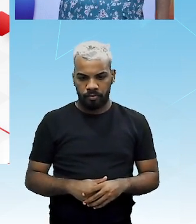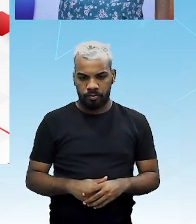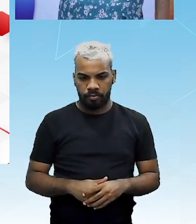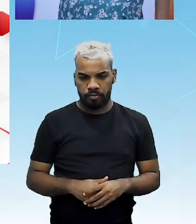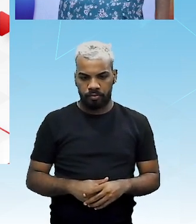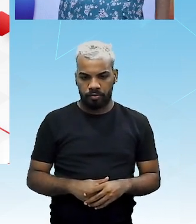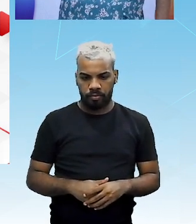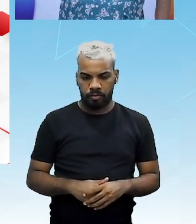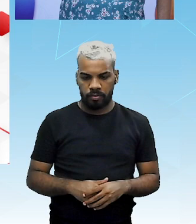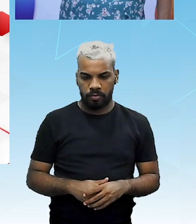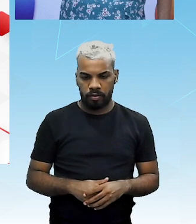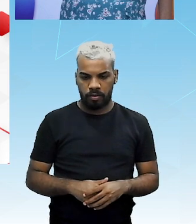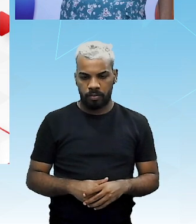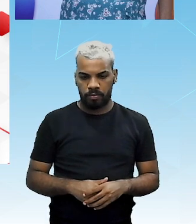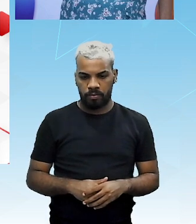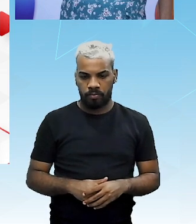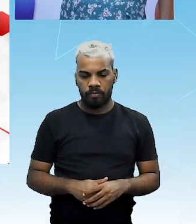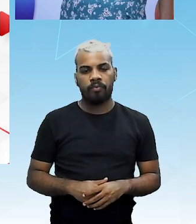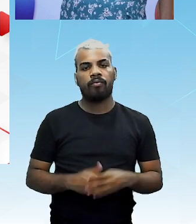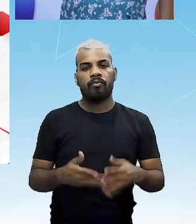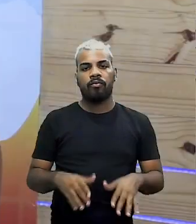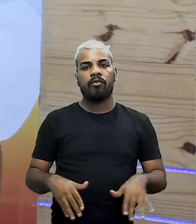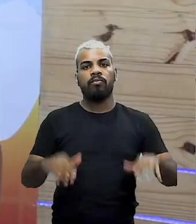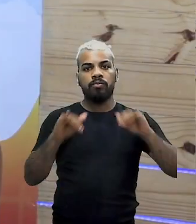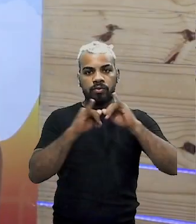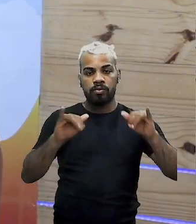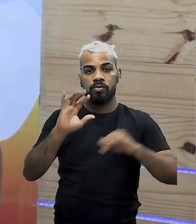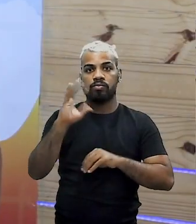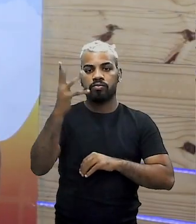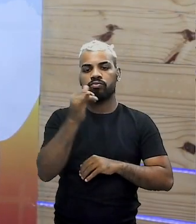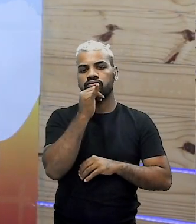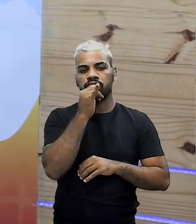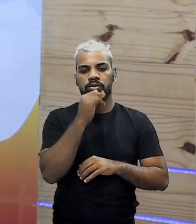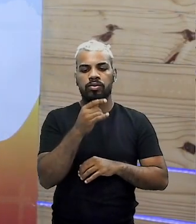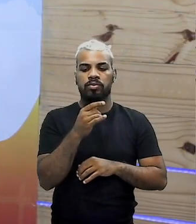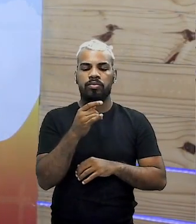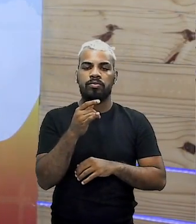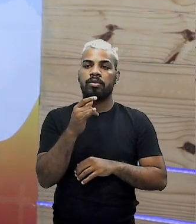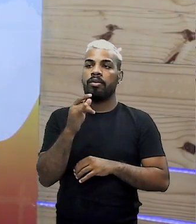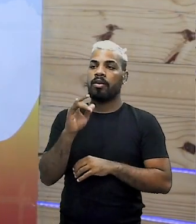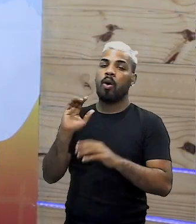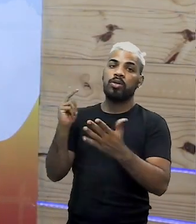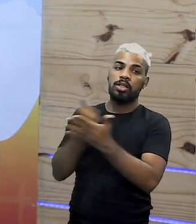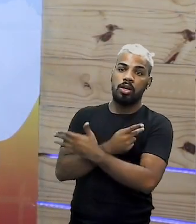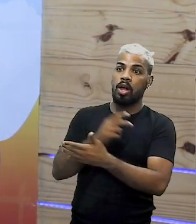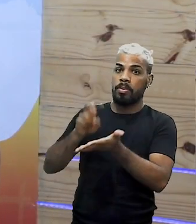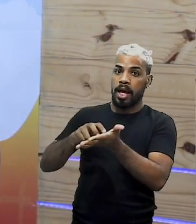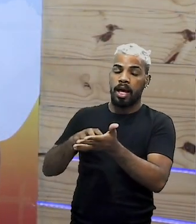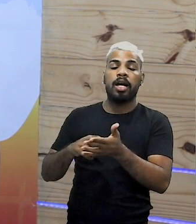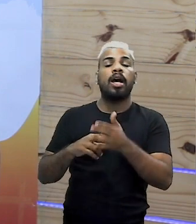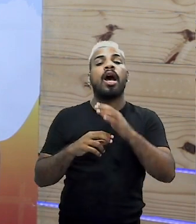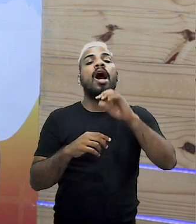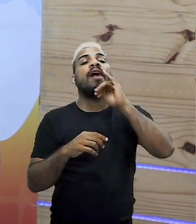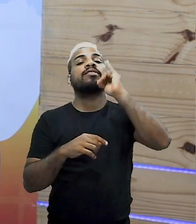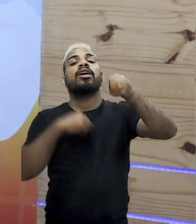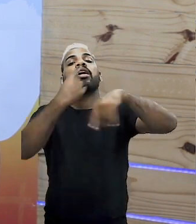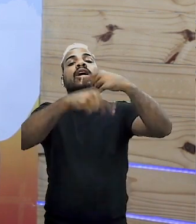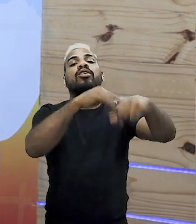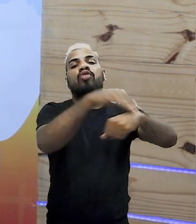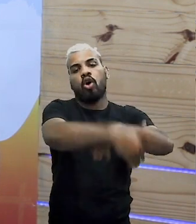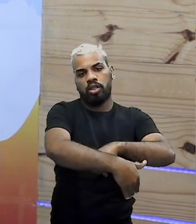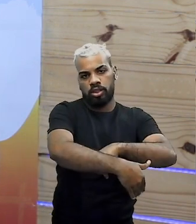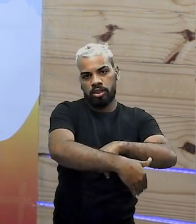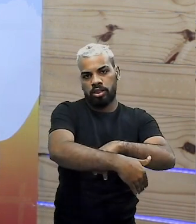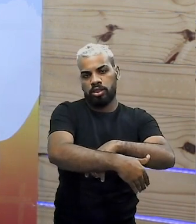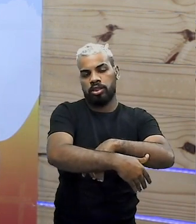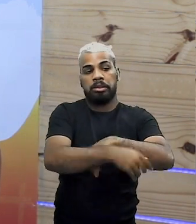determinado fato e ela só era noticiada. Se fosse pela manhã, era noticiada à noite. Se fosse na período de tarde,